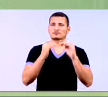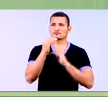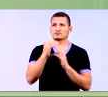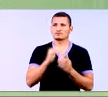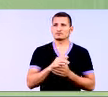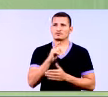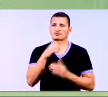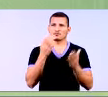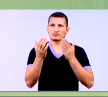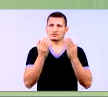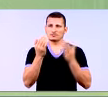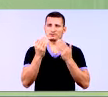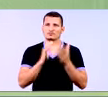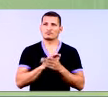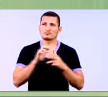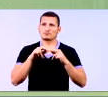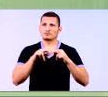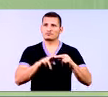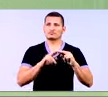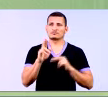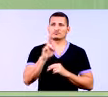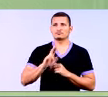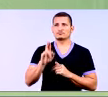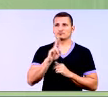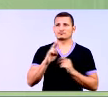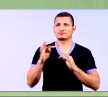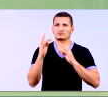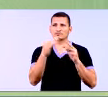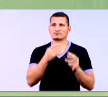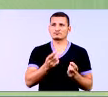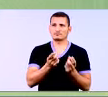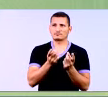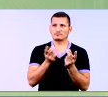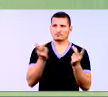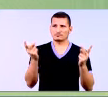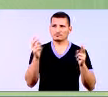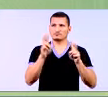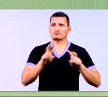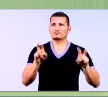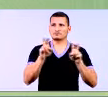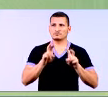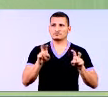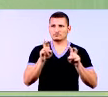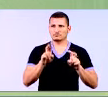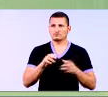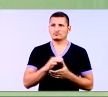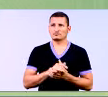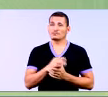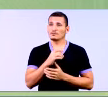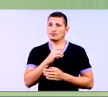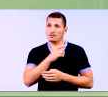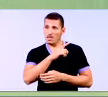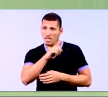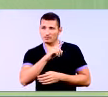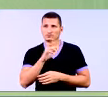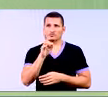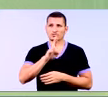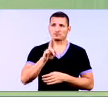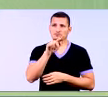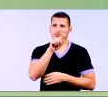de comparação que o mercado utiliza. Todos os vendedores de computador, eles usam esse parâmetro para